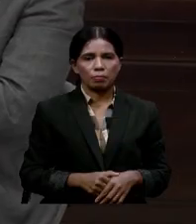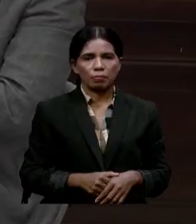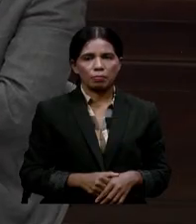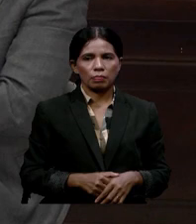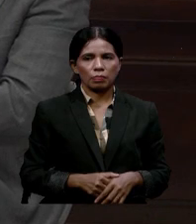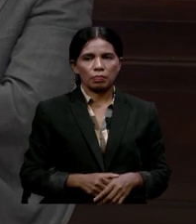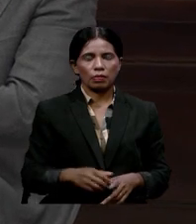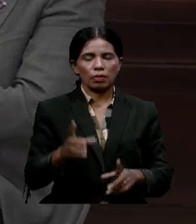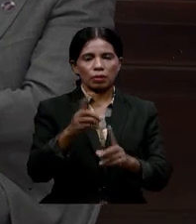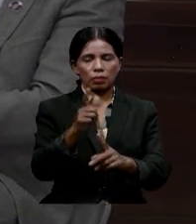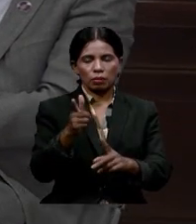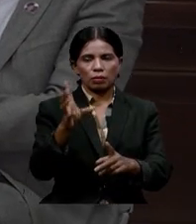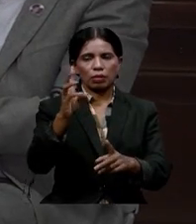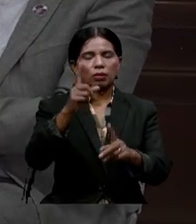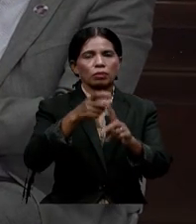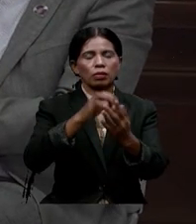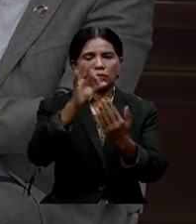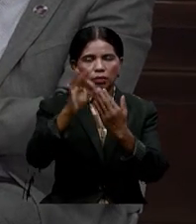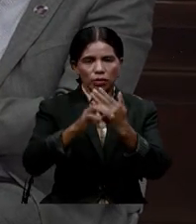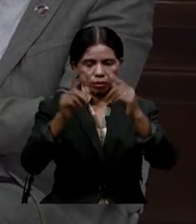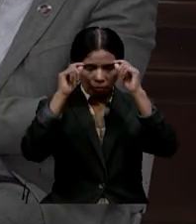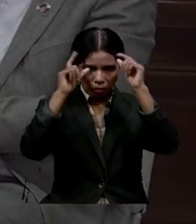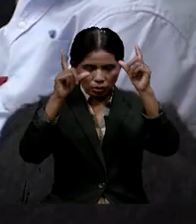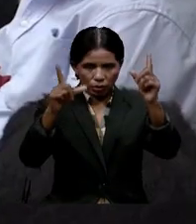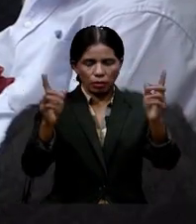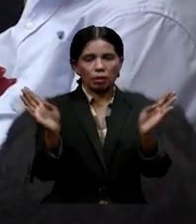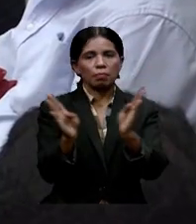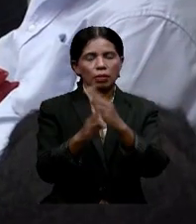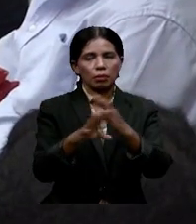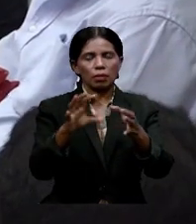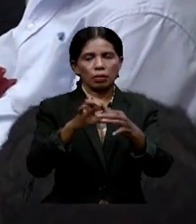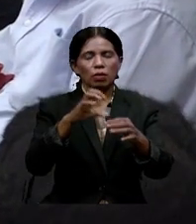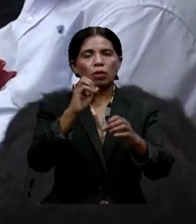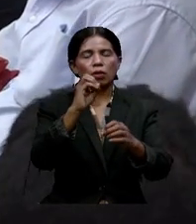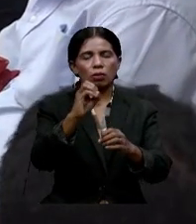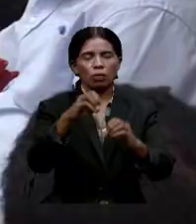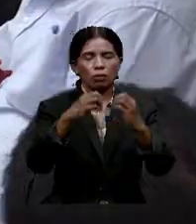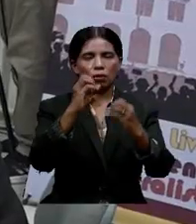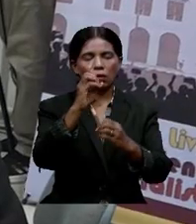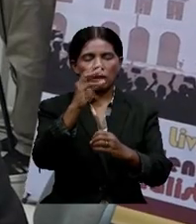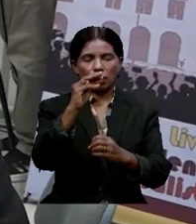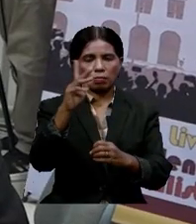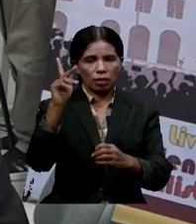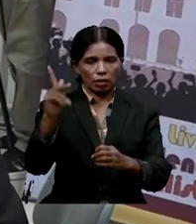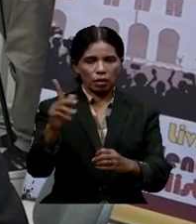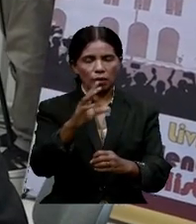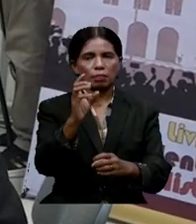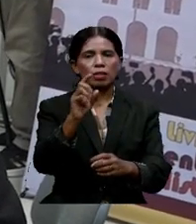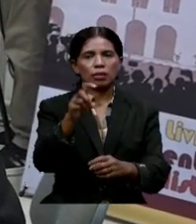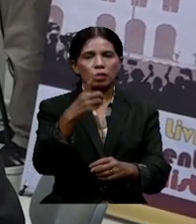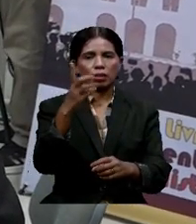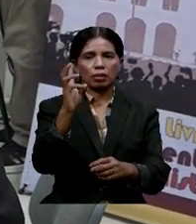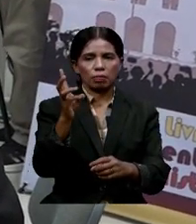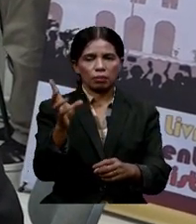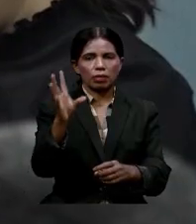E agora, um ronora sinen fulan fevereiro, Timor-Leste oficializa ona sai membro Organização Mundial Comércio, medala atusida nenul resinen, e Abu